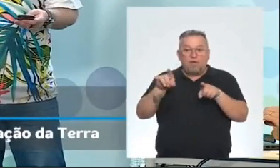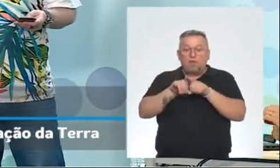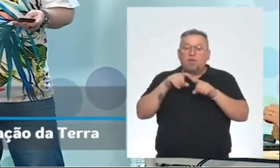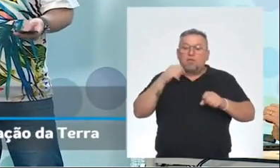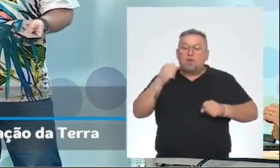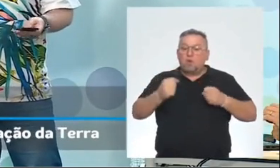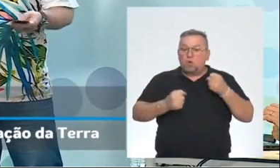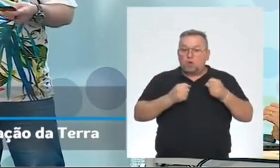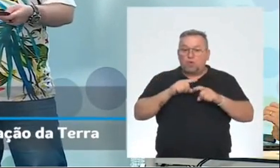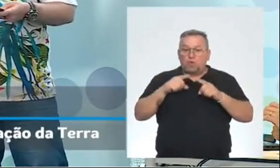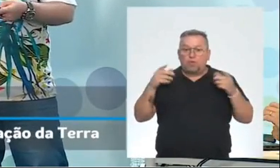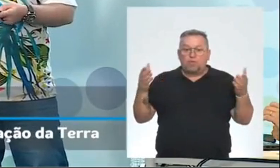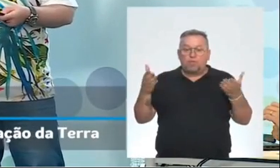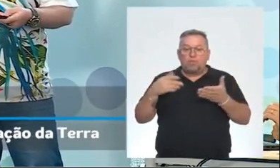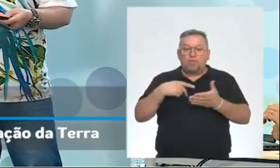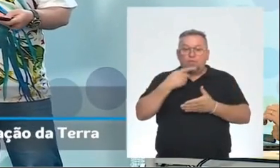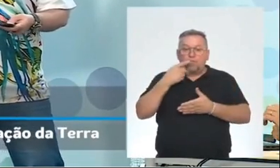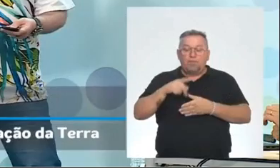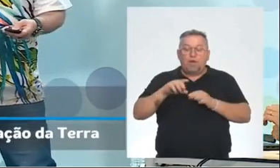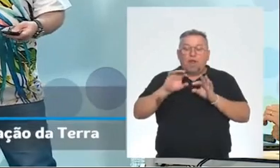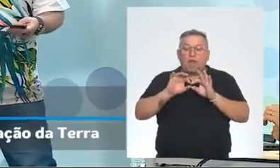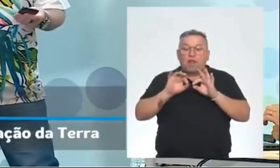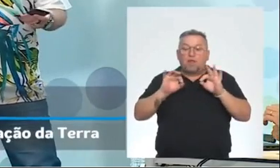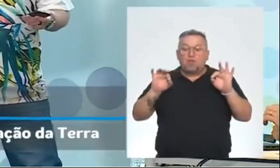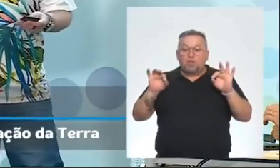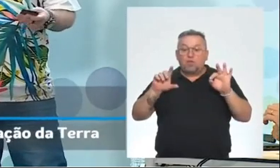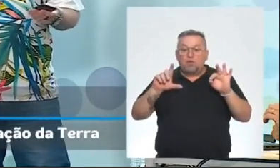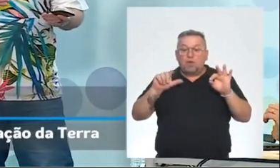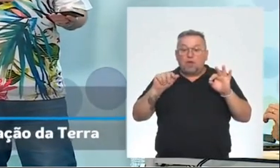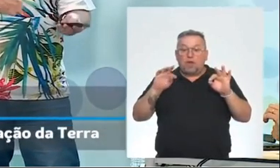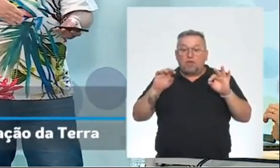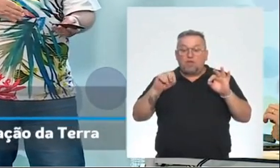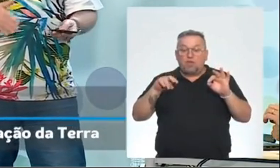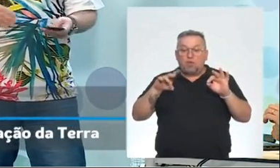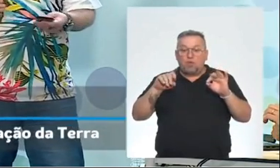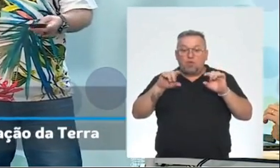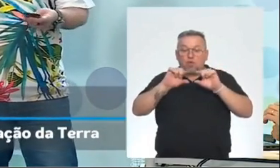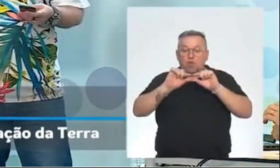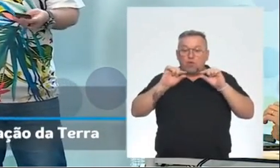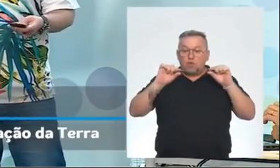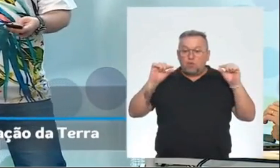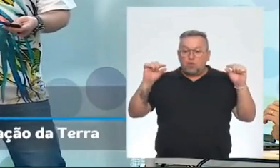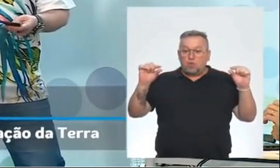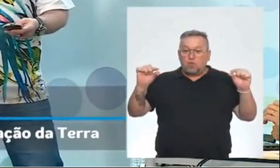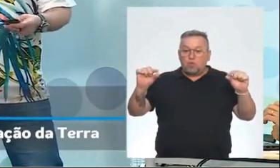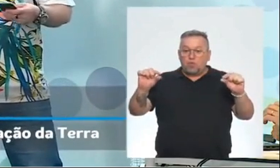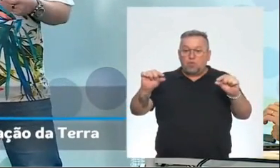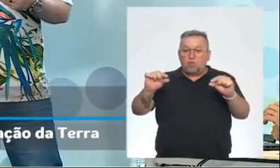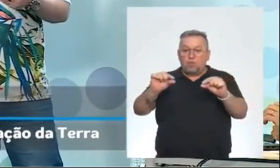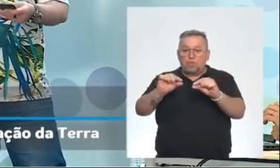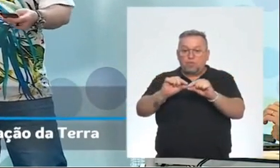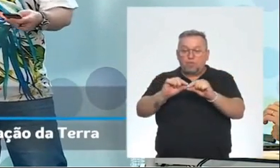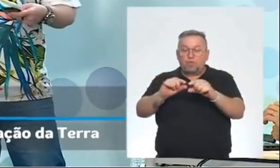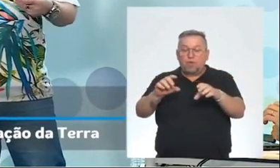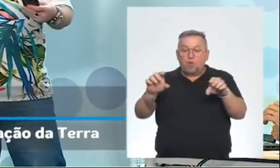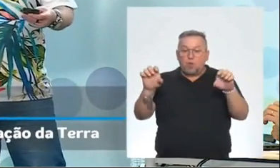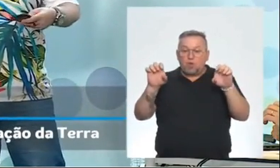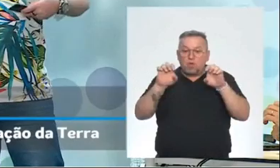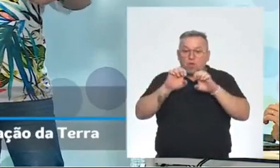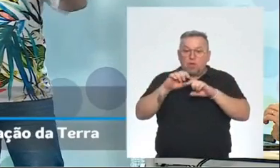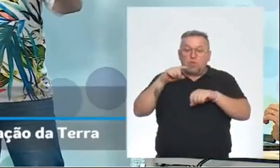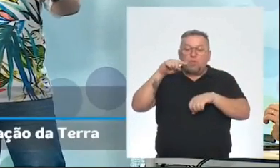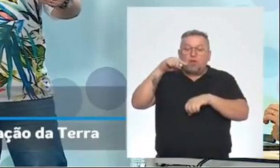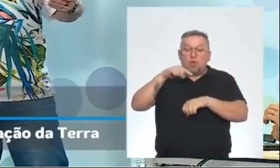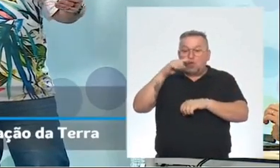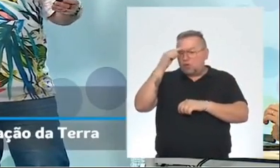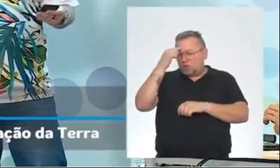praia. Agora, quando você fala em latitude, a relação é com a linha do Equador e é dada em graus, minutos e segundos para